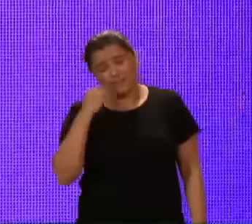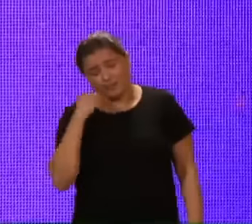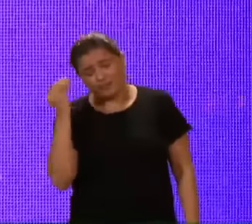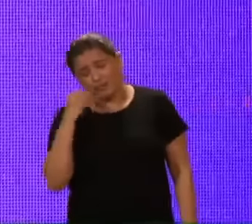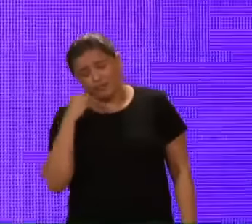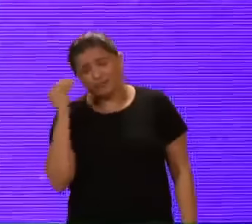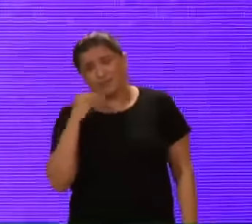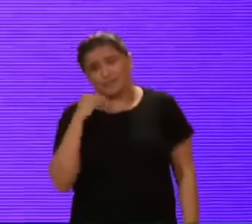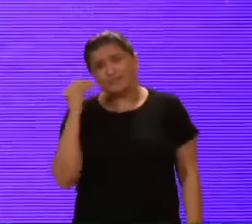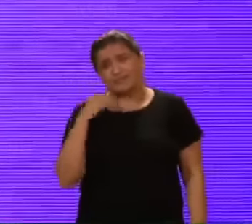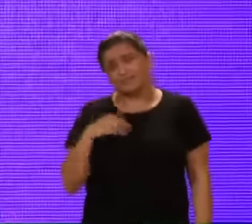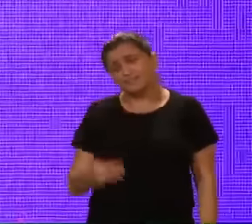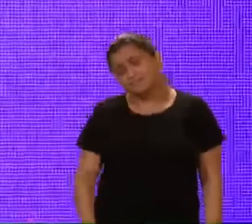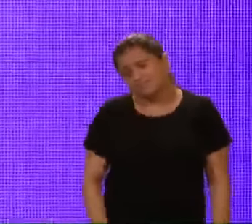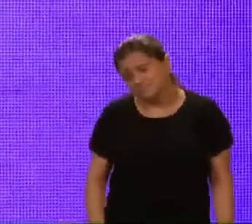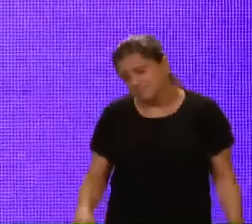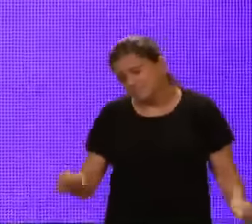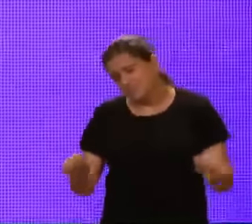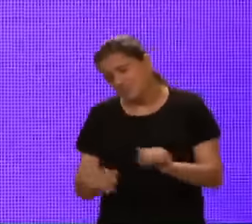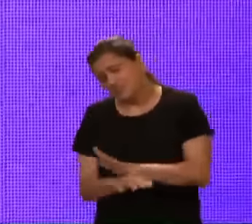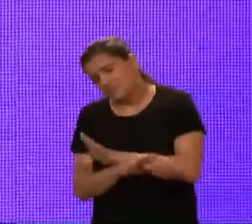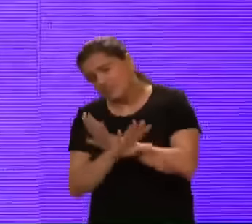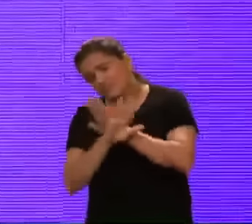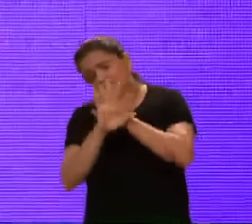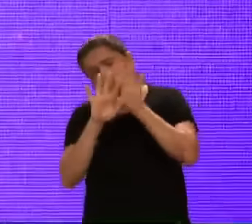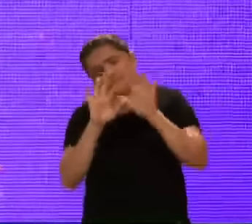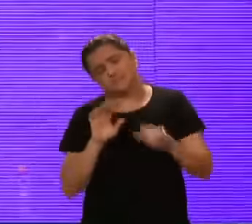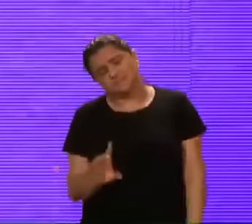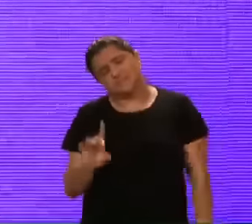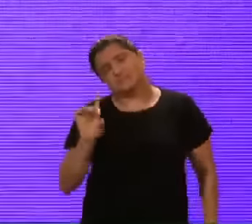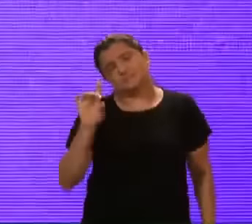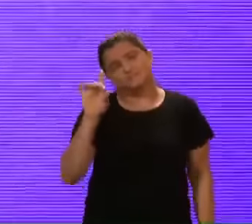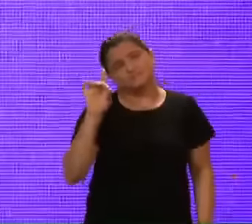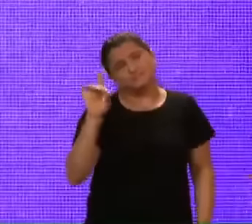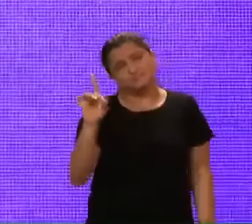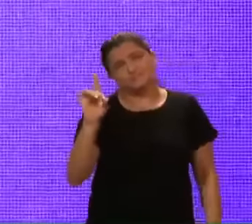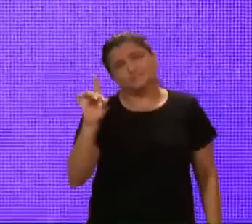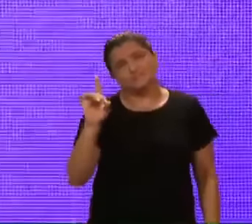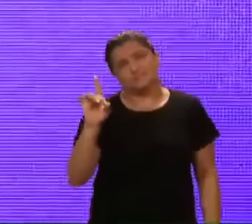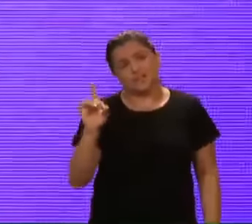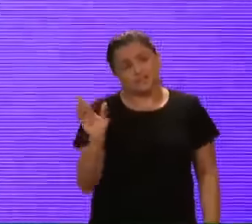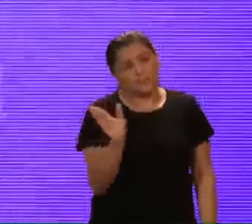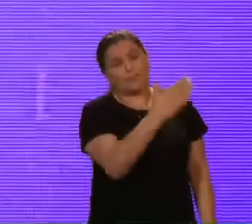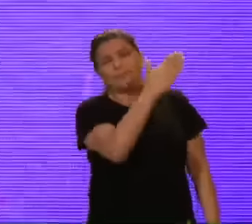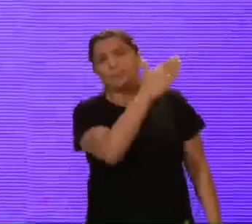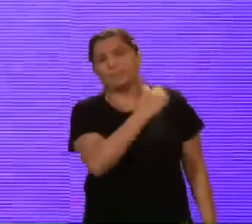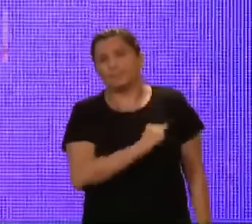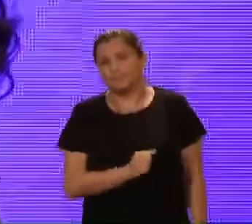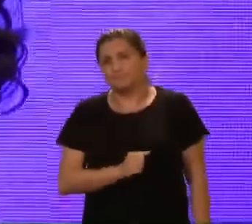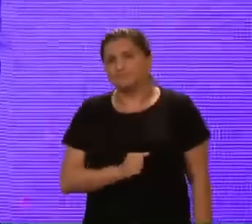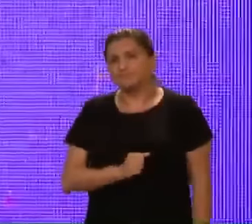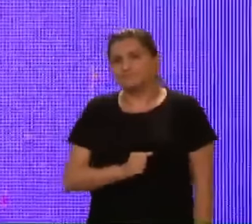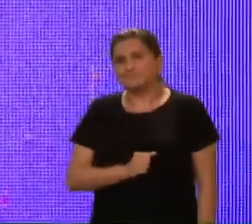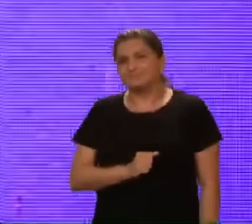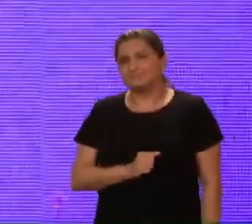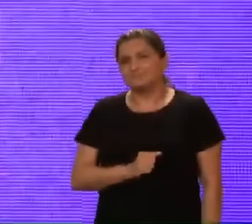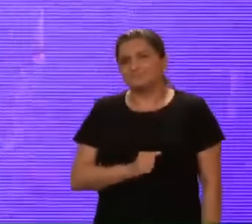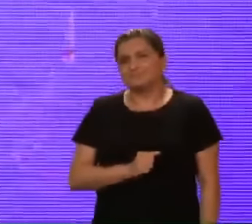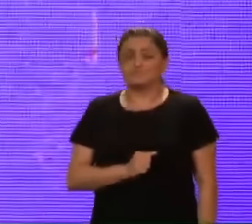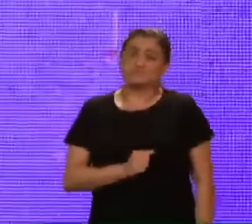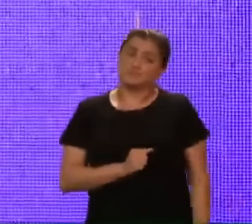fraquinho, né? Ai, glória a Deus, pronto. Já começa dando um tapa, né? Aí daqui a pouco você vê que ele levou um tapa,